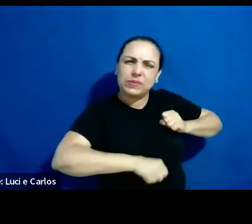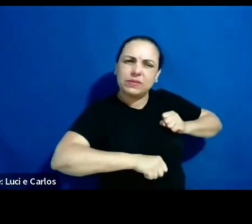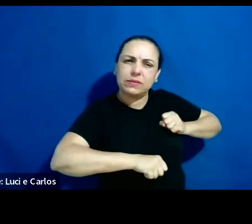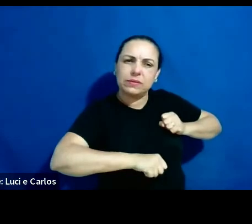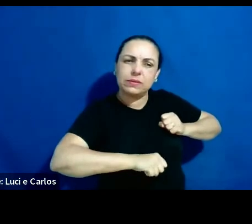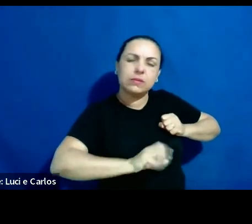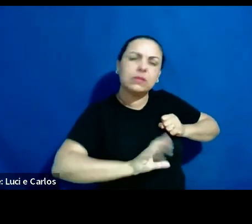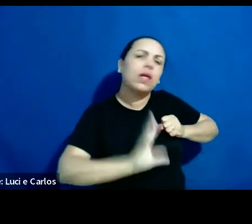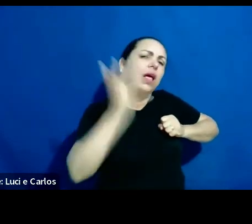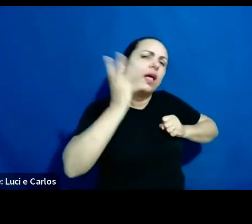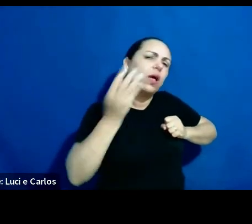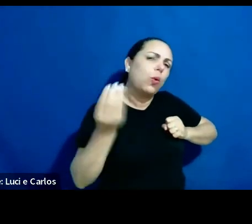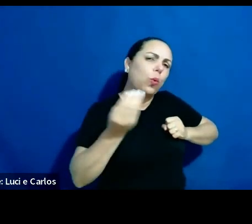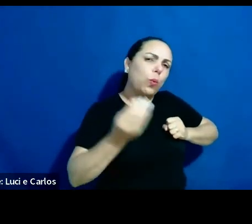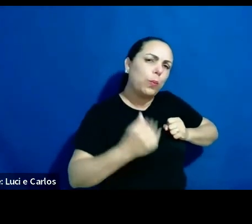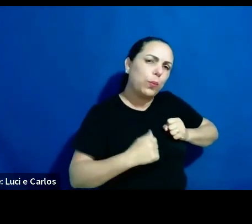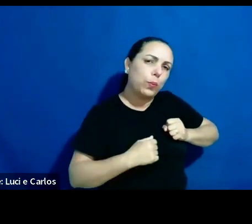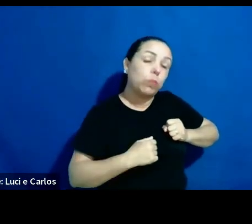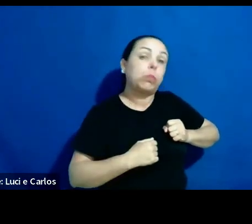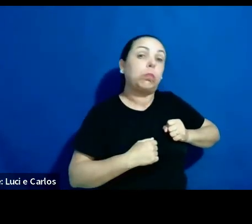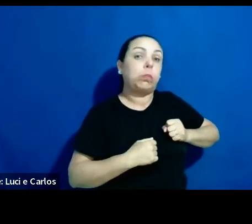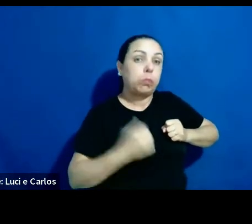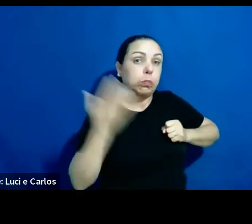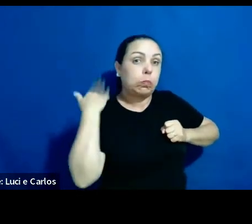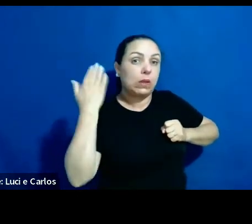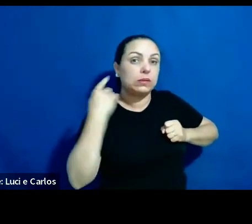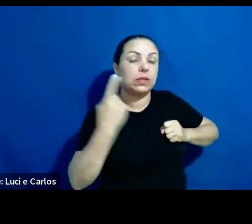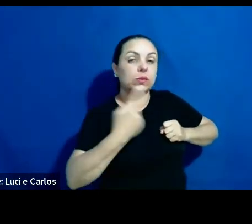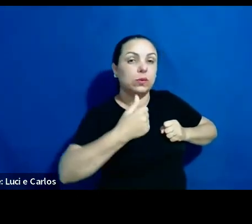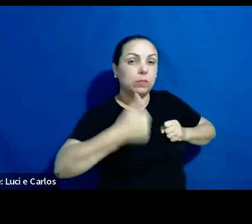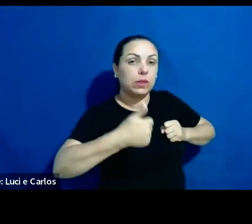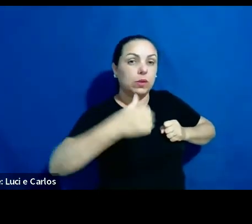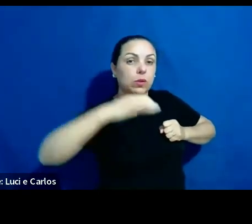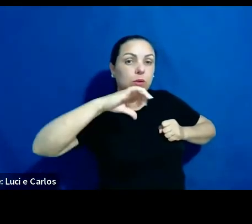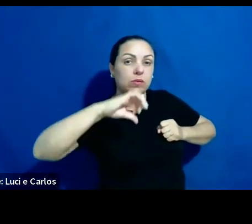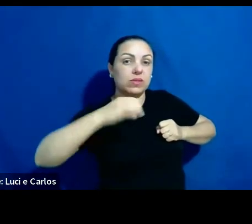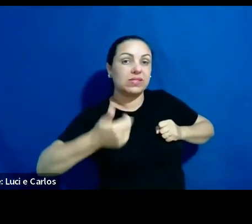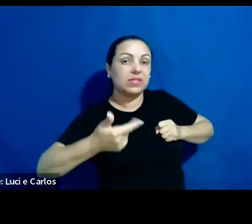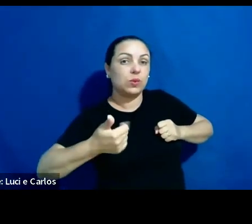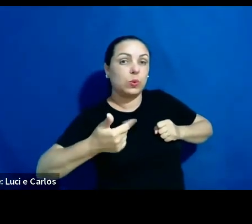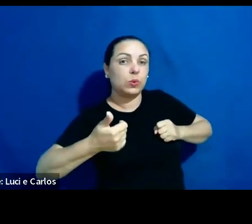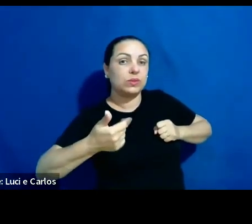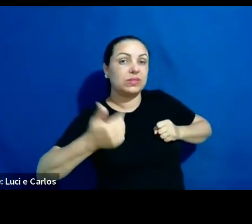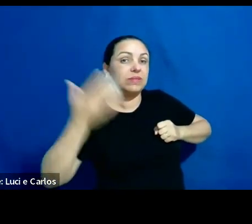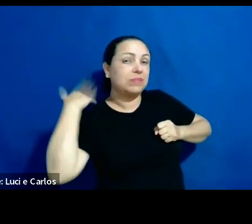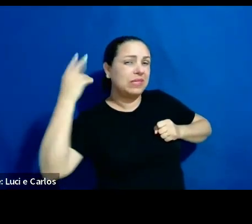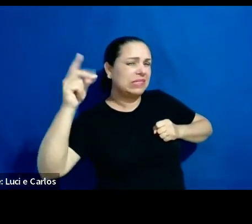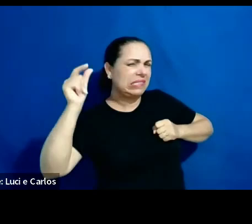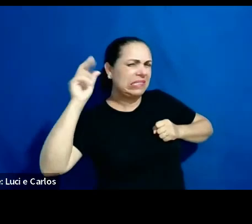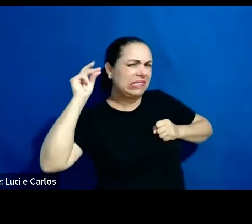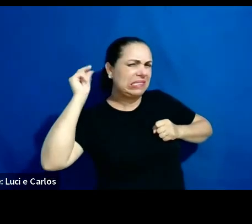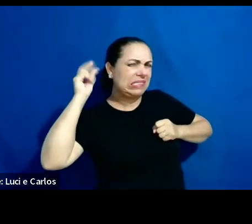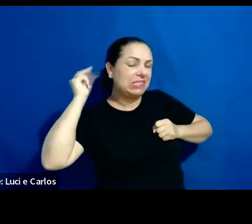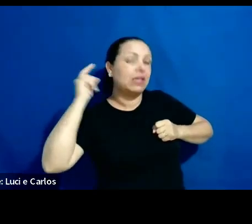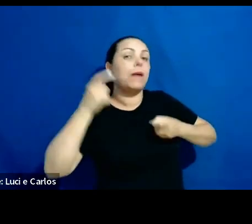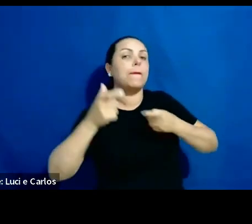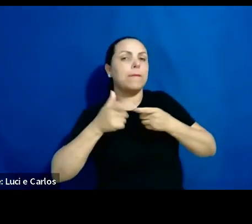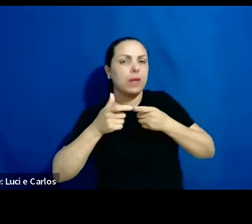miocárdio? Em 1912, só tem 112 anos isso. Você sabia que